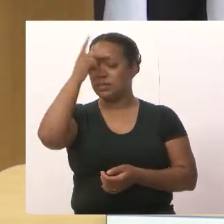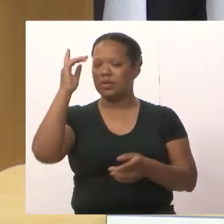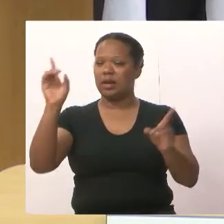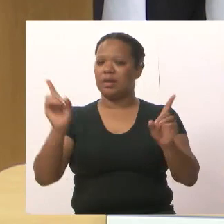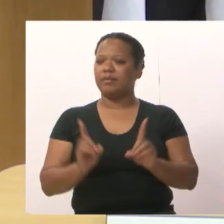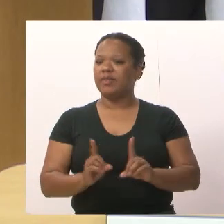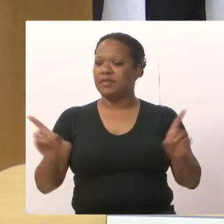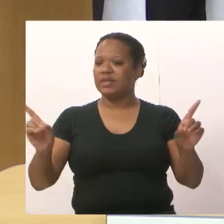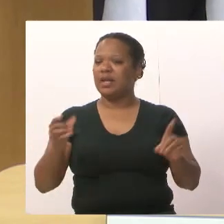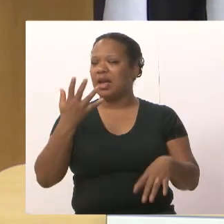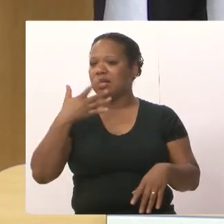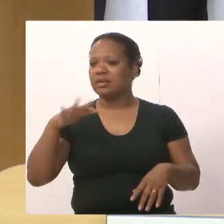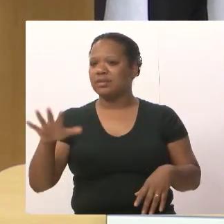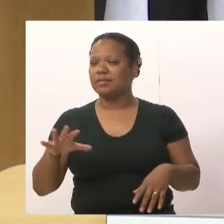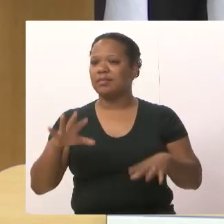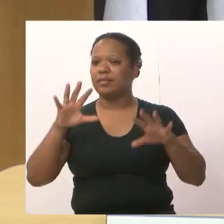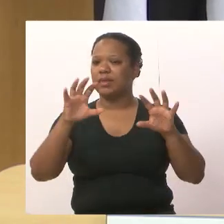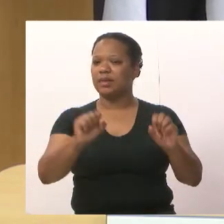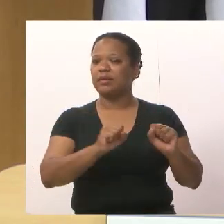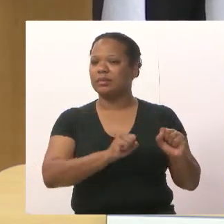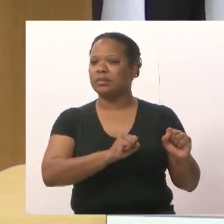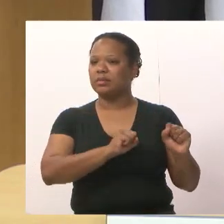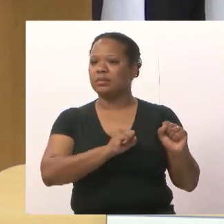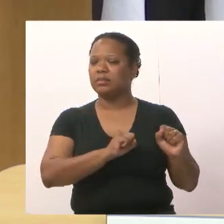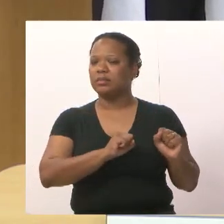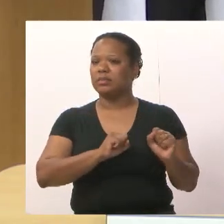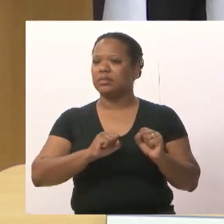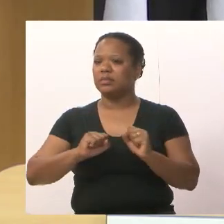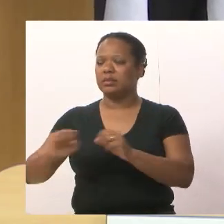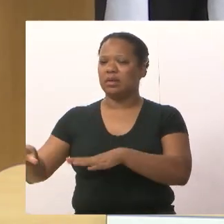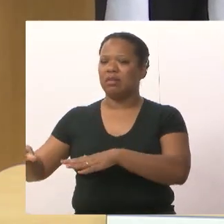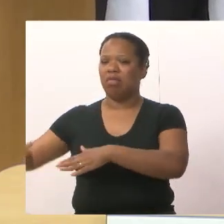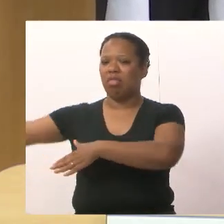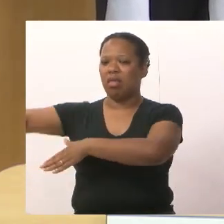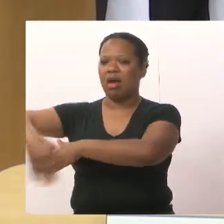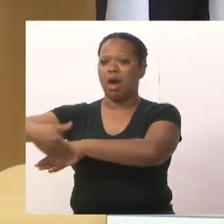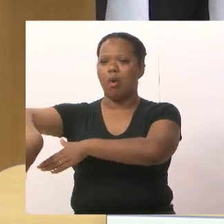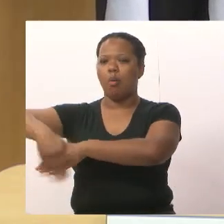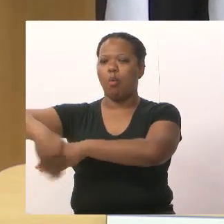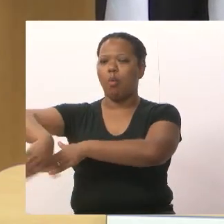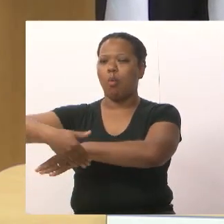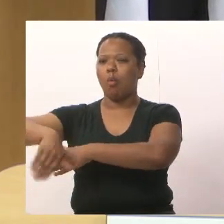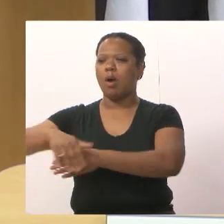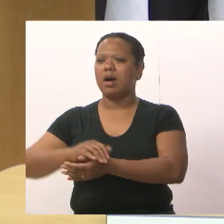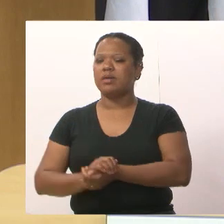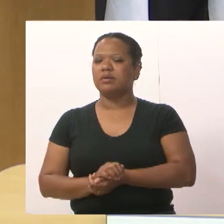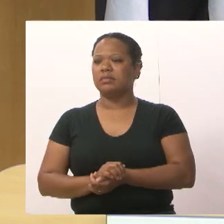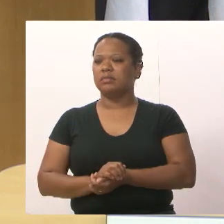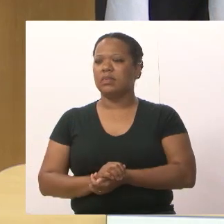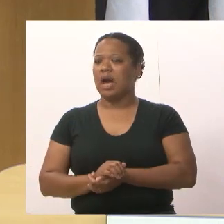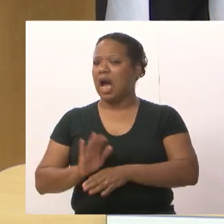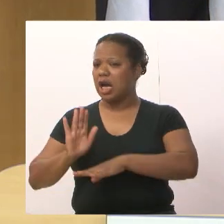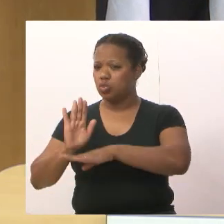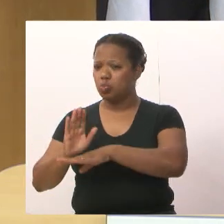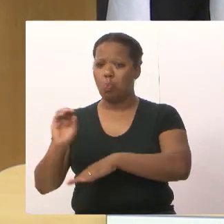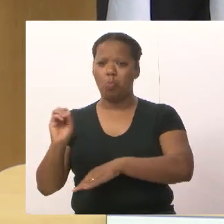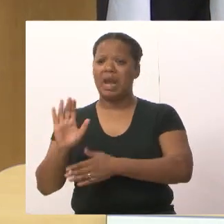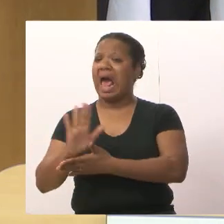deficiência, criança, e deixava nos esgotos ou nas ruas, não dava um